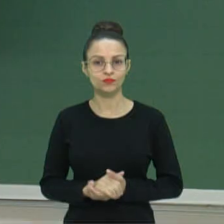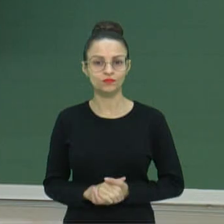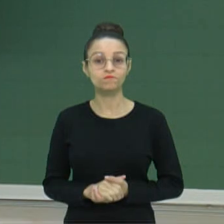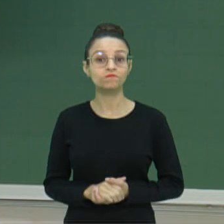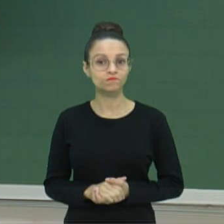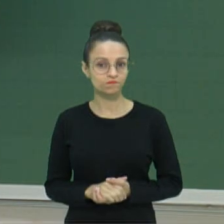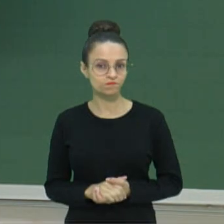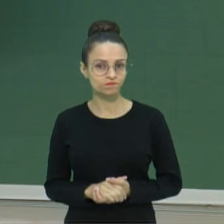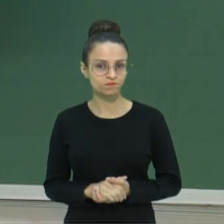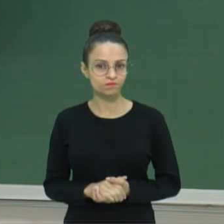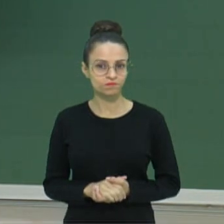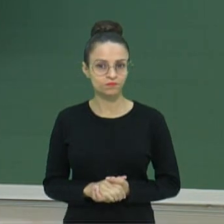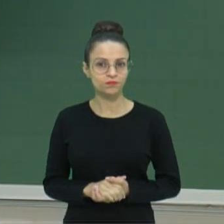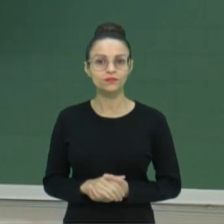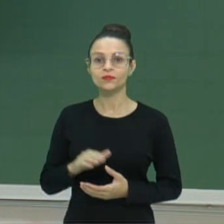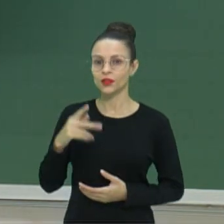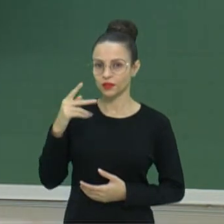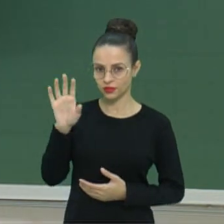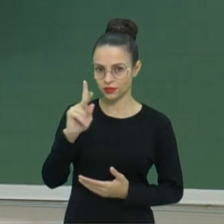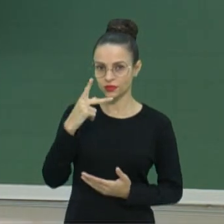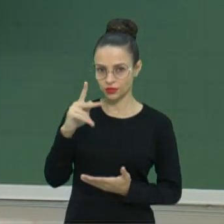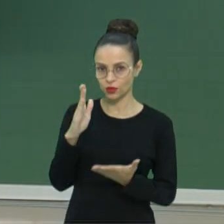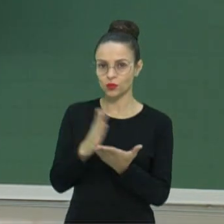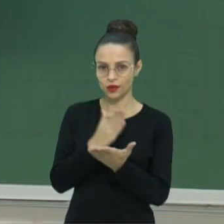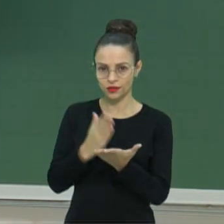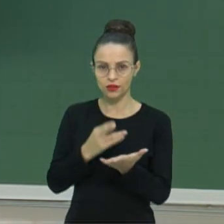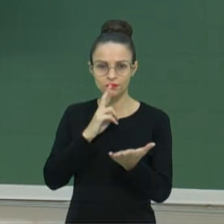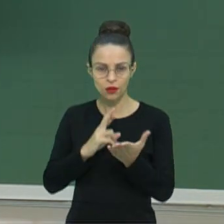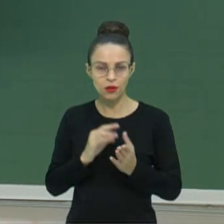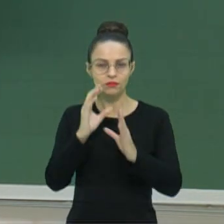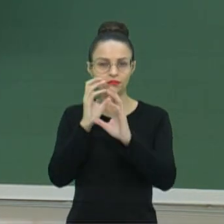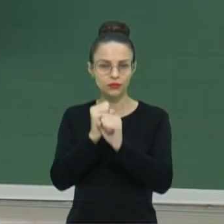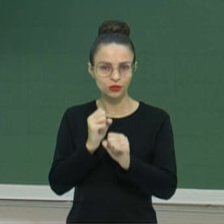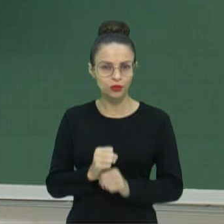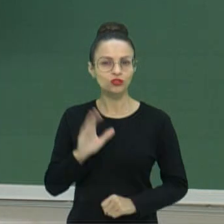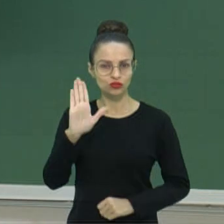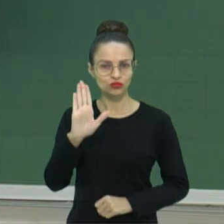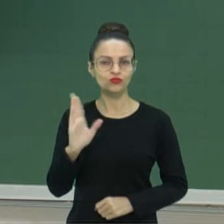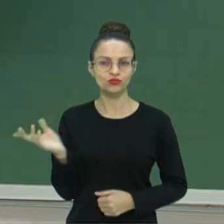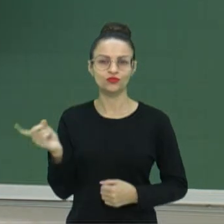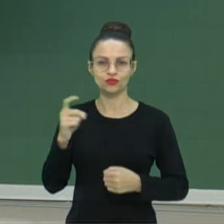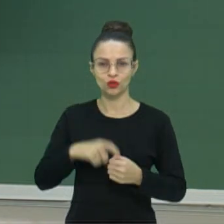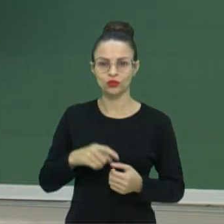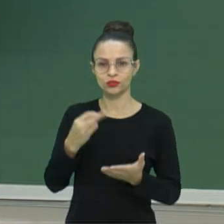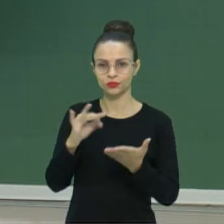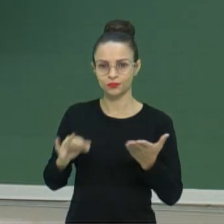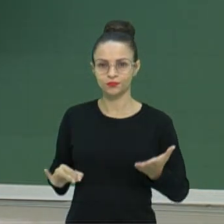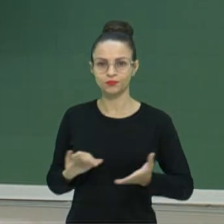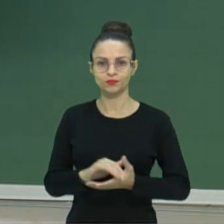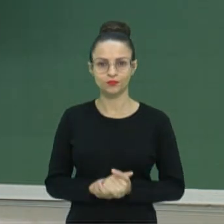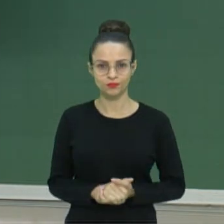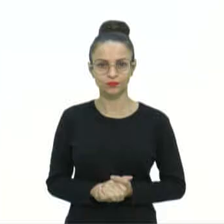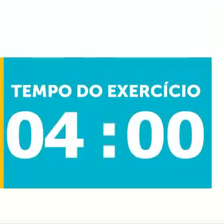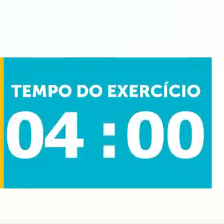E aí? Pegue seus cadernos, faça seus cálculos e daqui a pouco a gente responde essa questão.